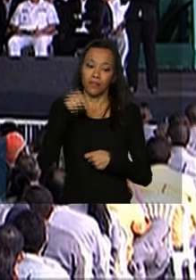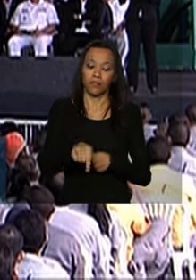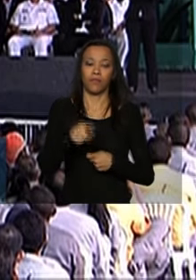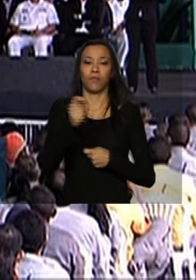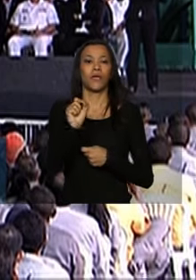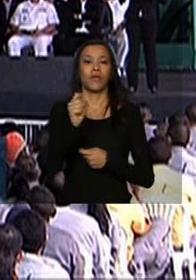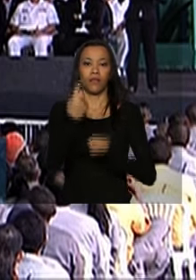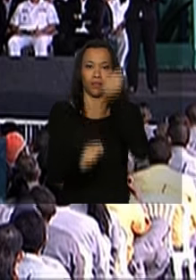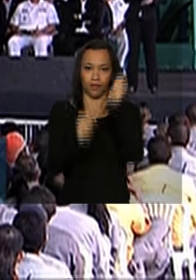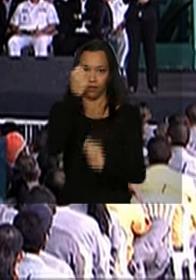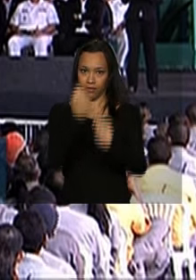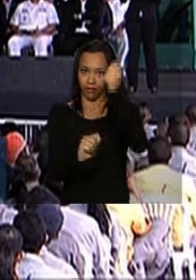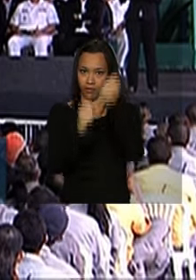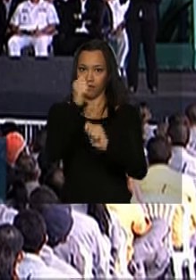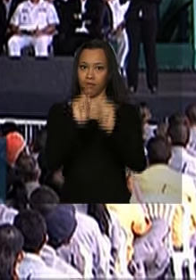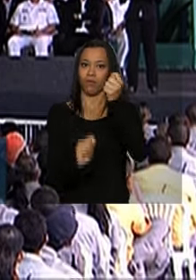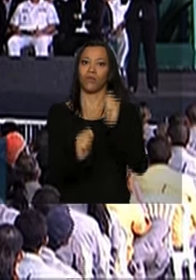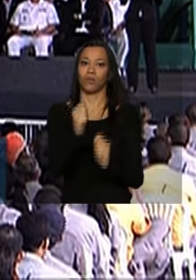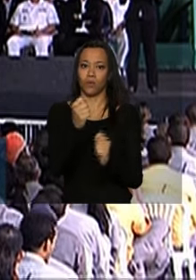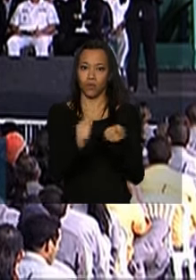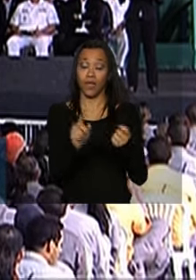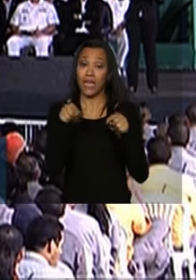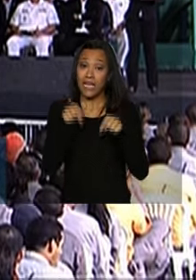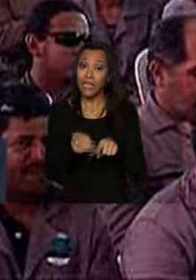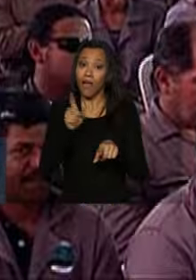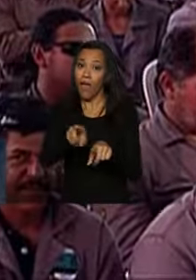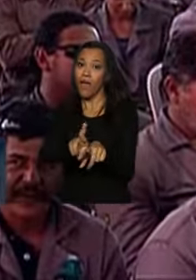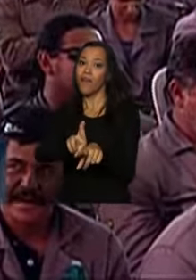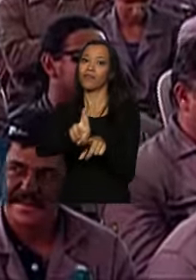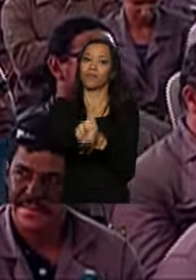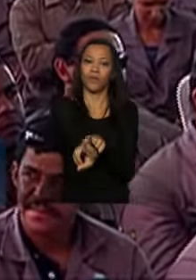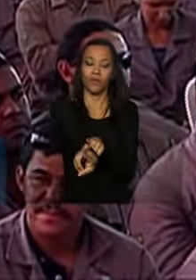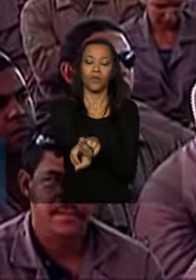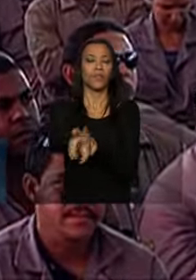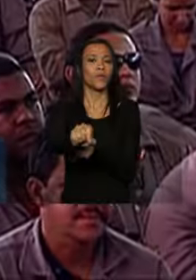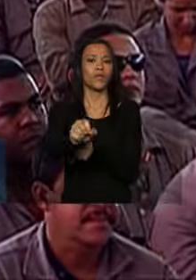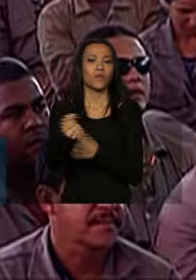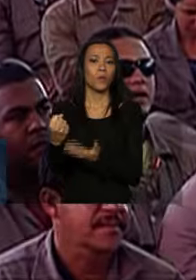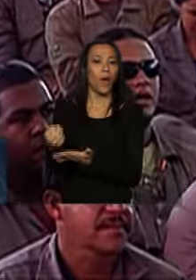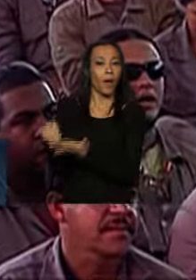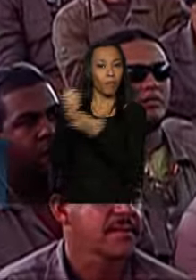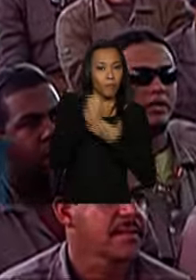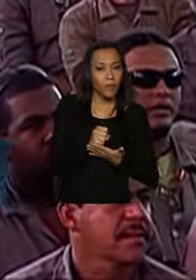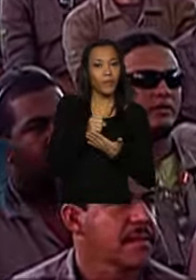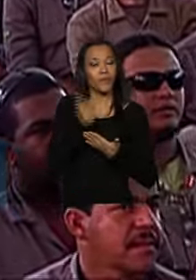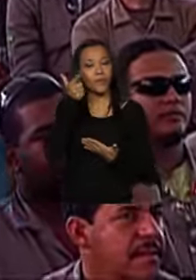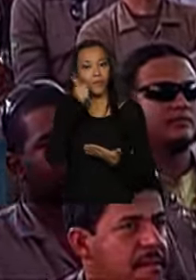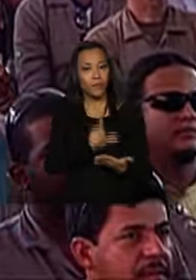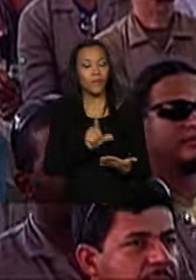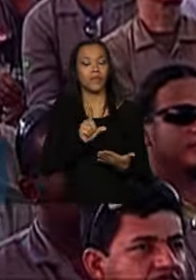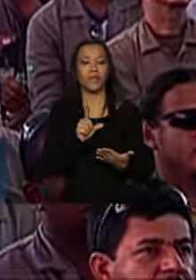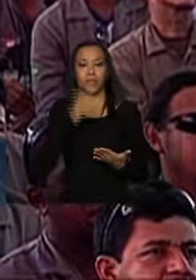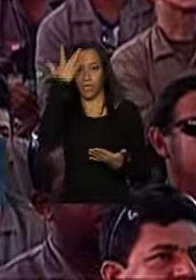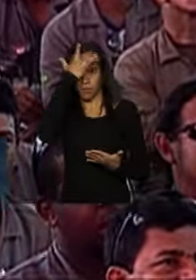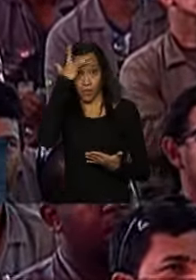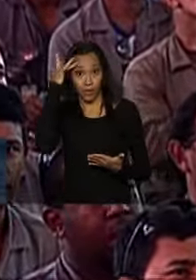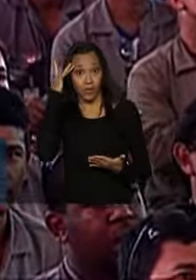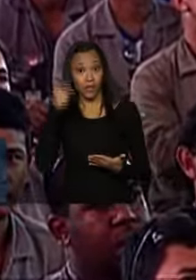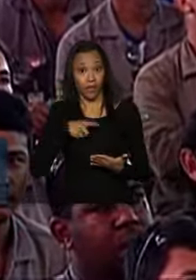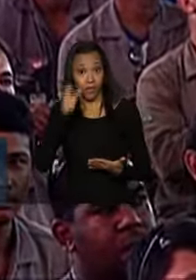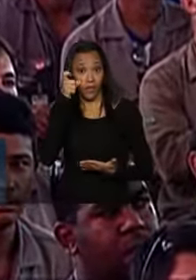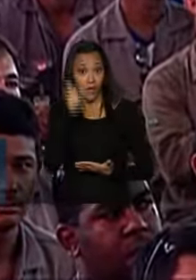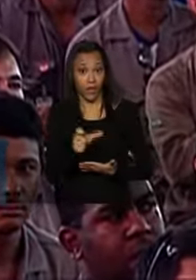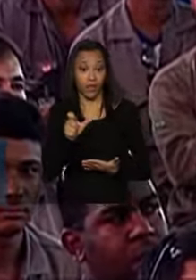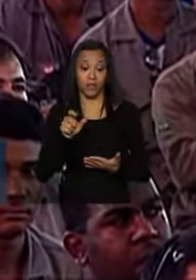indústria. Este papel social é uma das respostas ao apoio recebido das pessoas que têm demonstrado real interesse em nossa